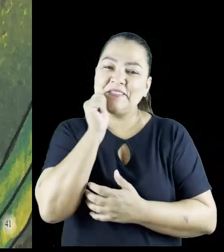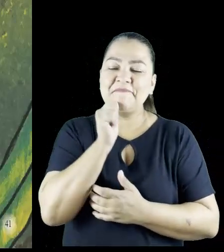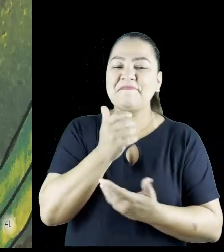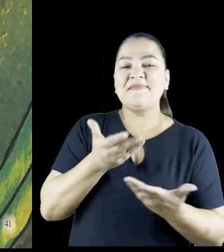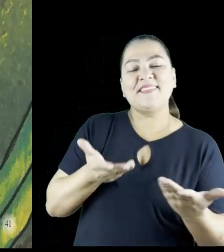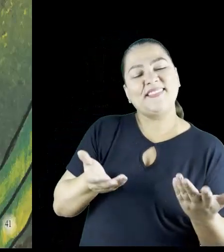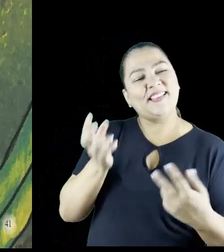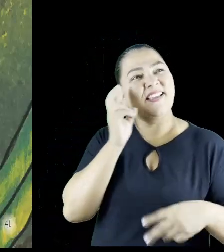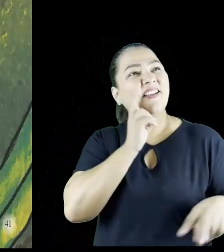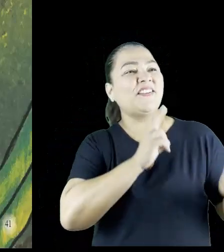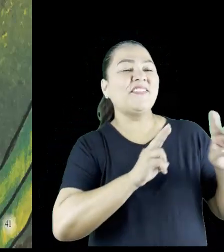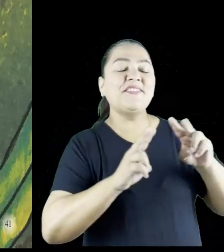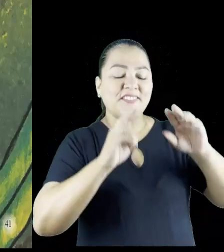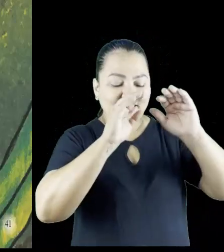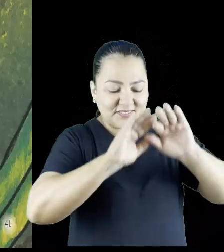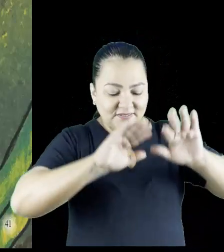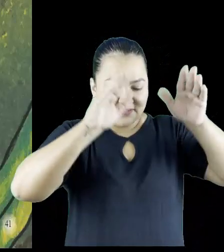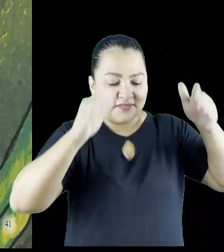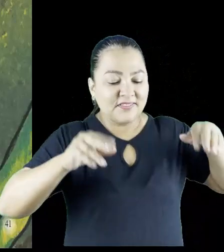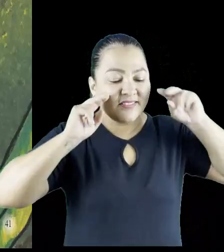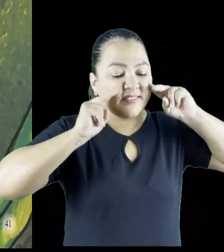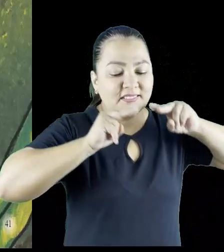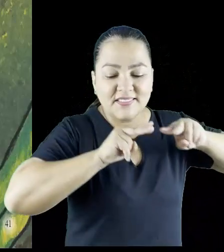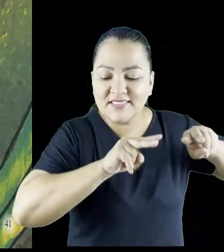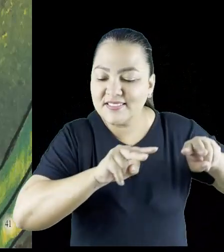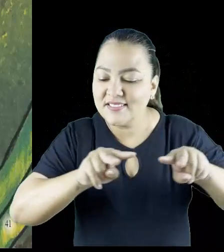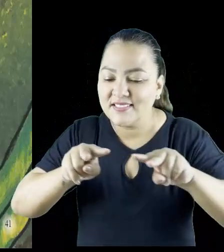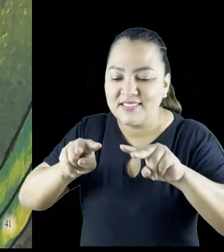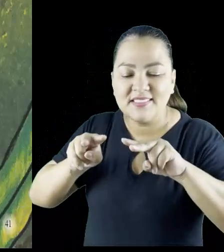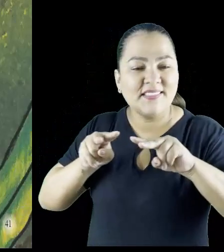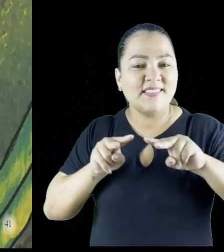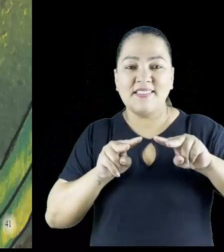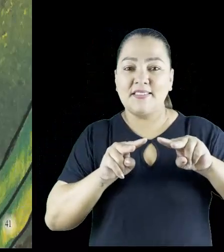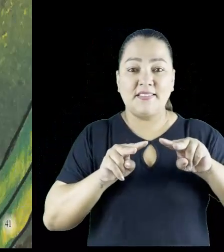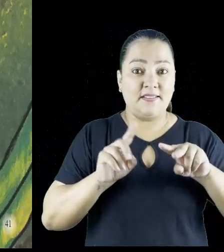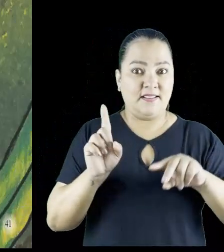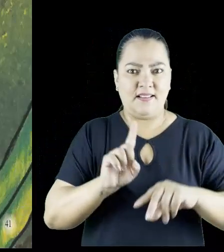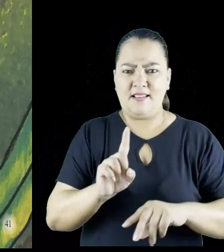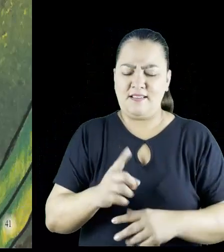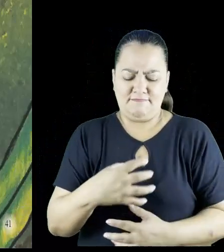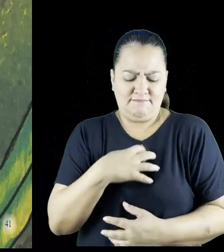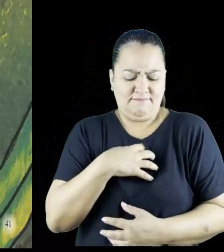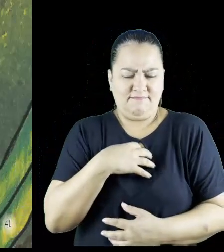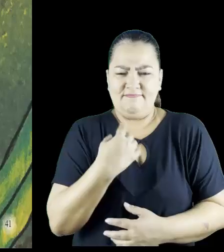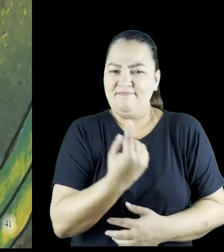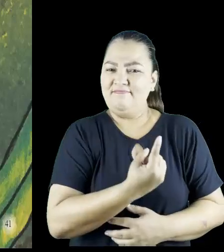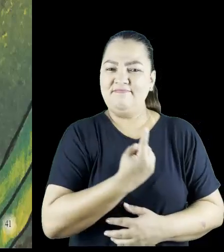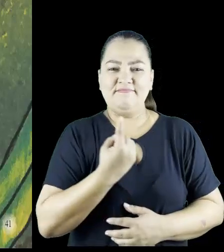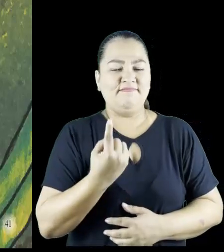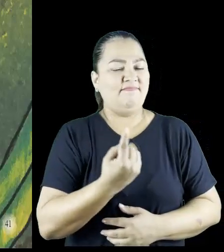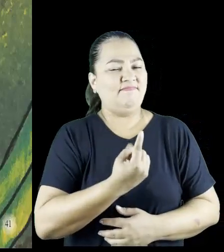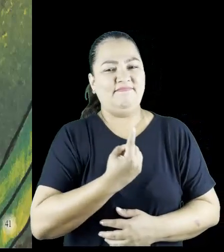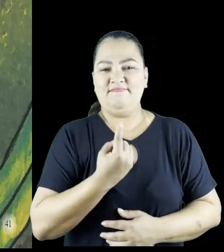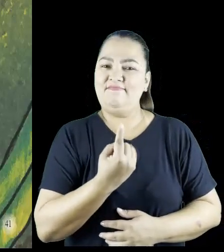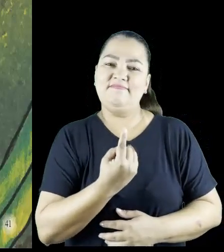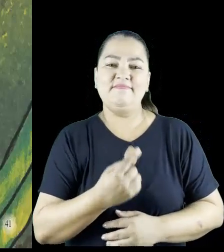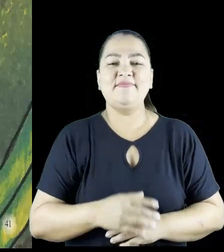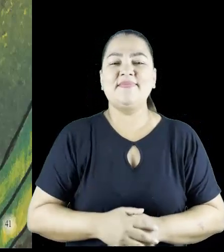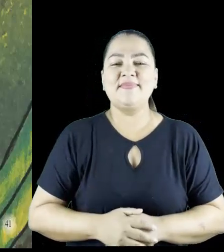Taperinha, menina, te vejo lá do Morro do Boi. Não se